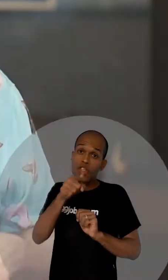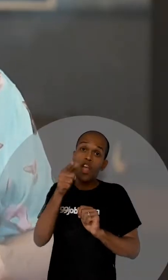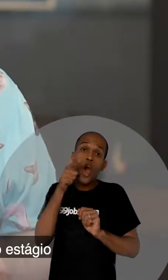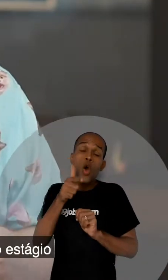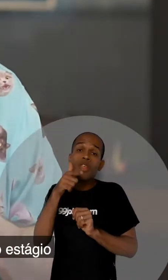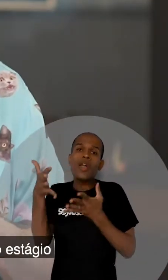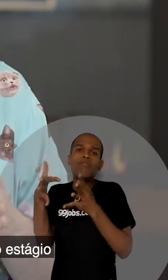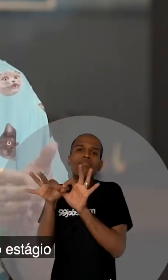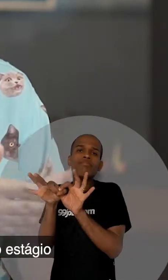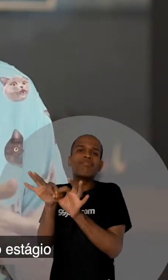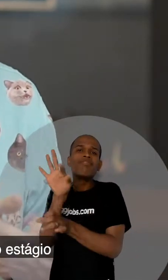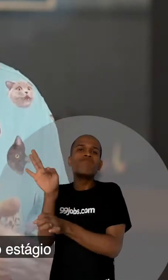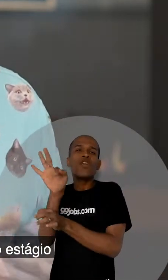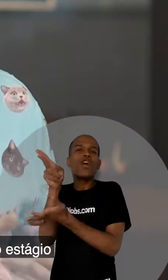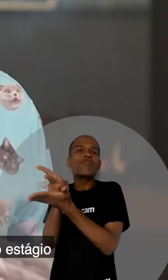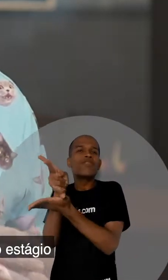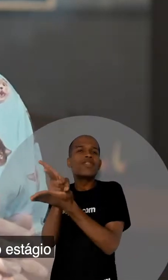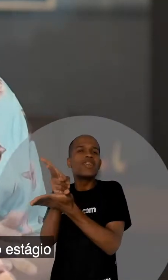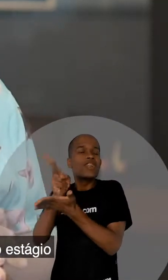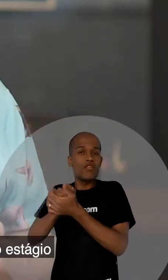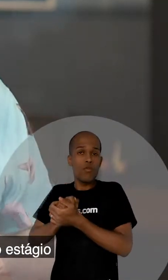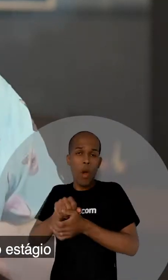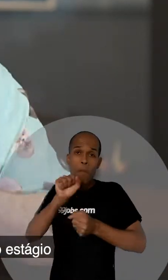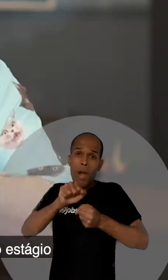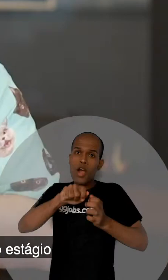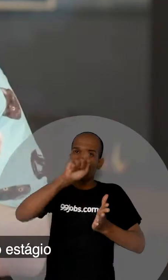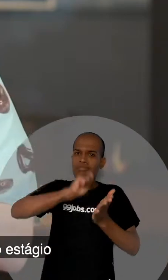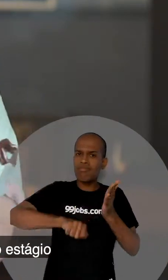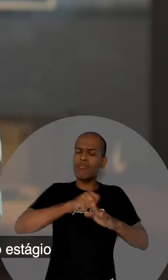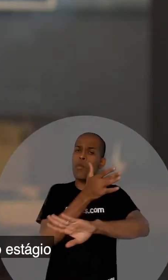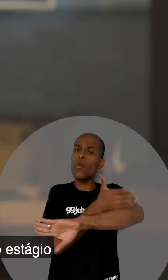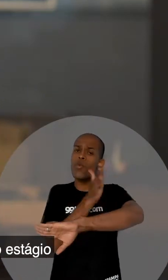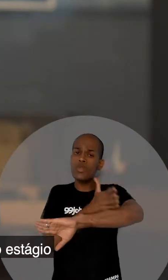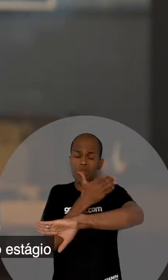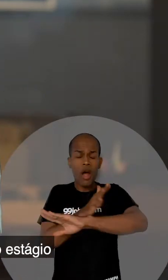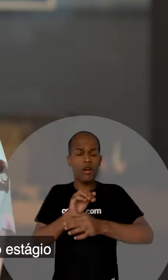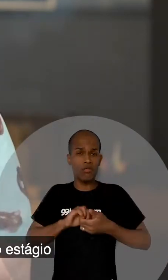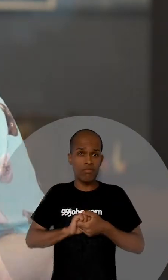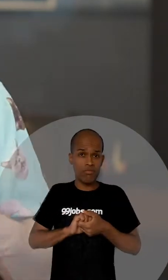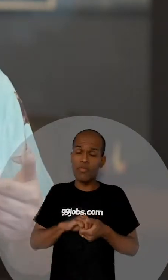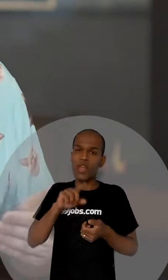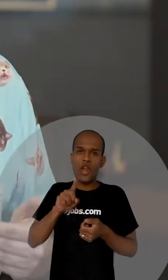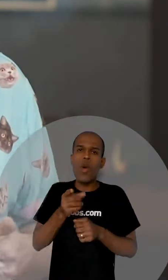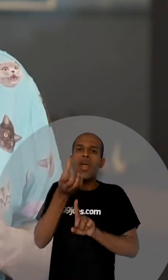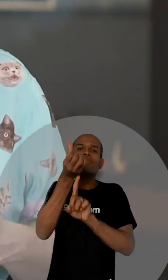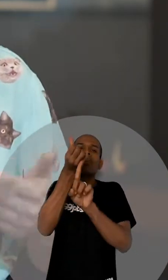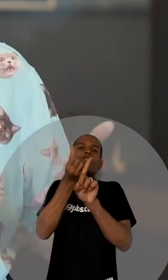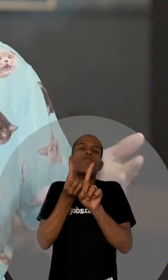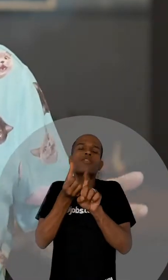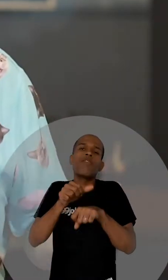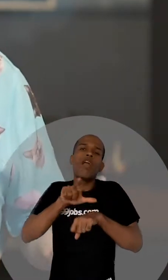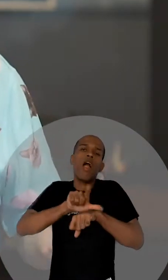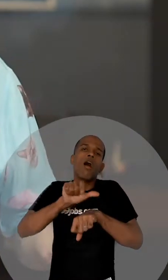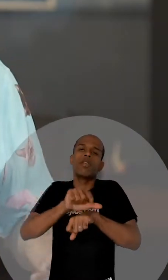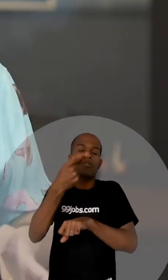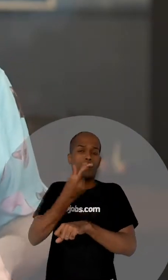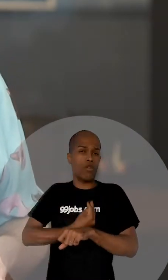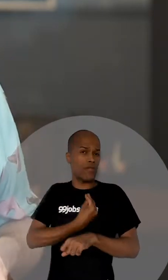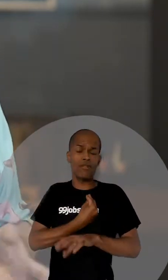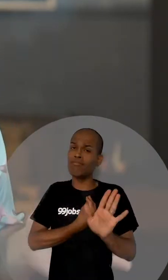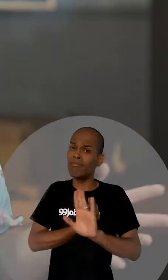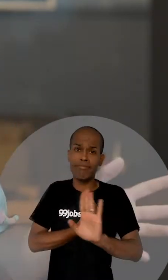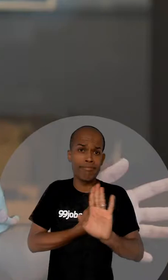seja. Aí você continua com o vínculo na facu e pode se inscrever para o estágio. E aí não vai ser 6 meses, né,